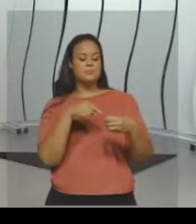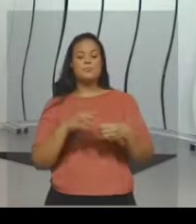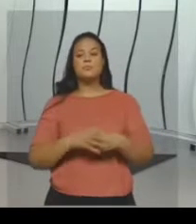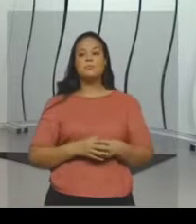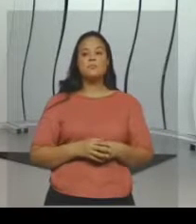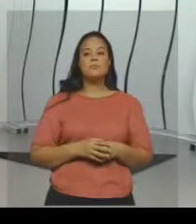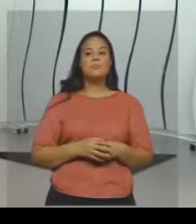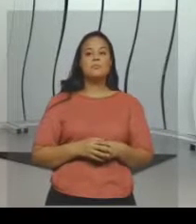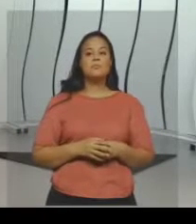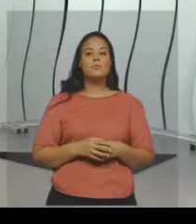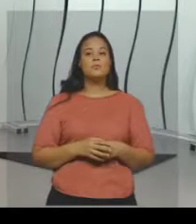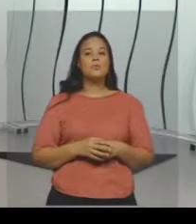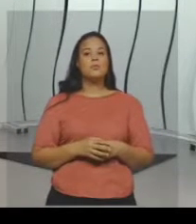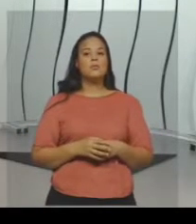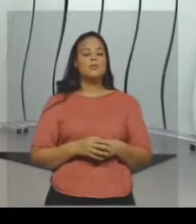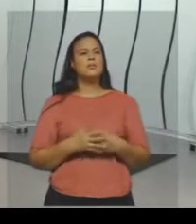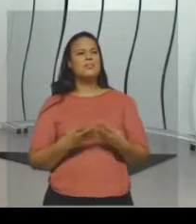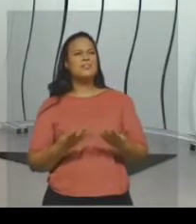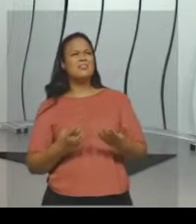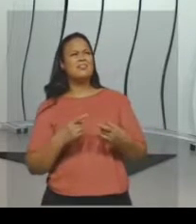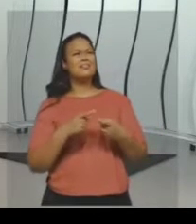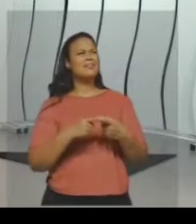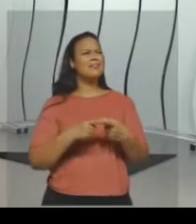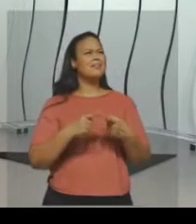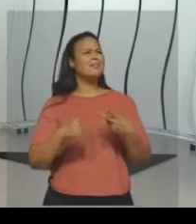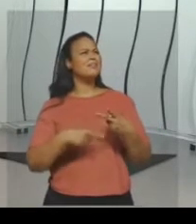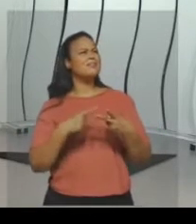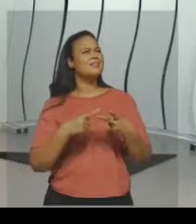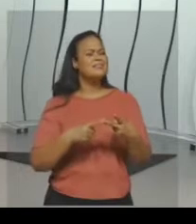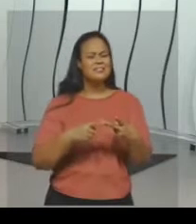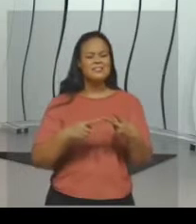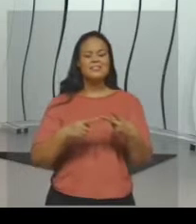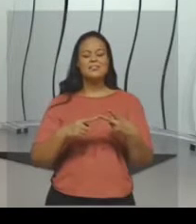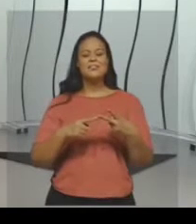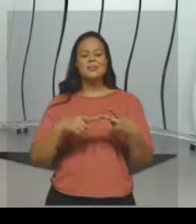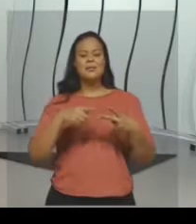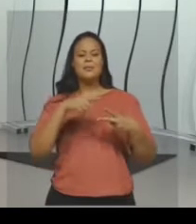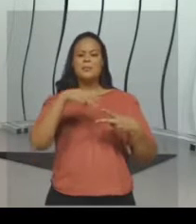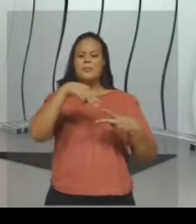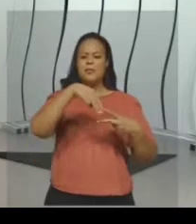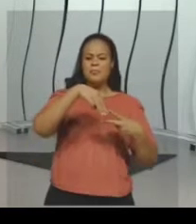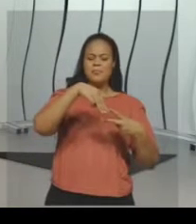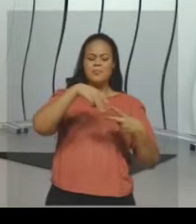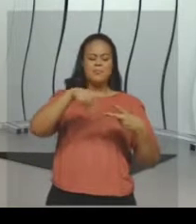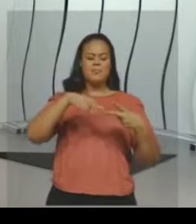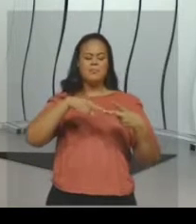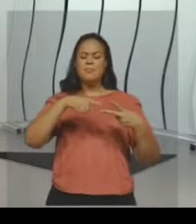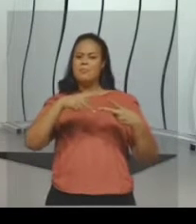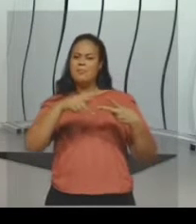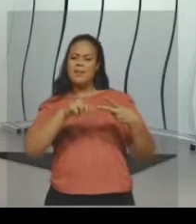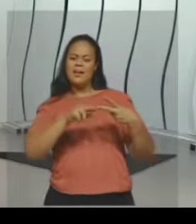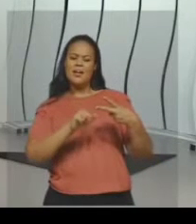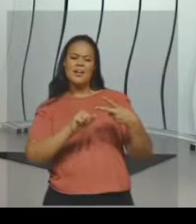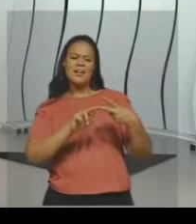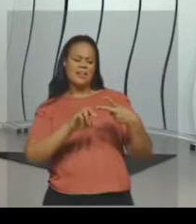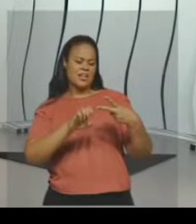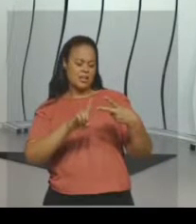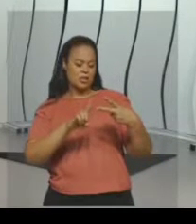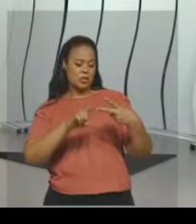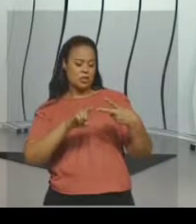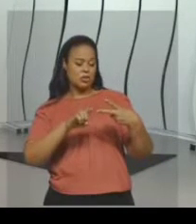E parede celular. Peraí, então tem membrana celular e parede celular? A membrana celular, então, ela tem a ver com essa troca